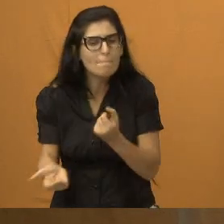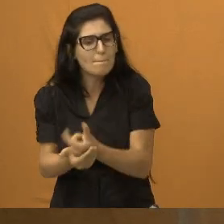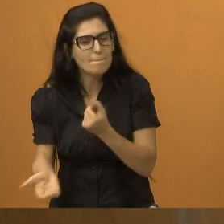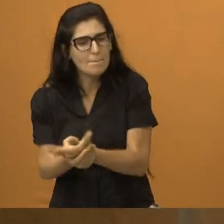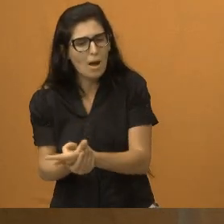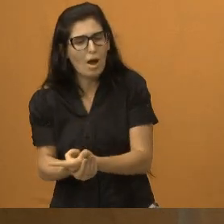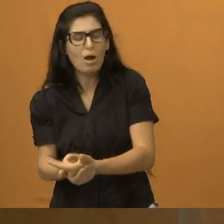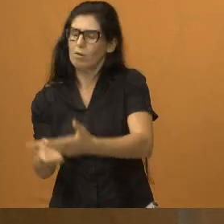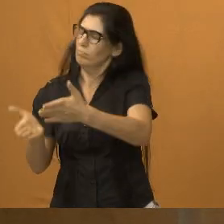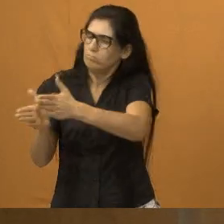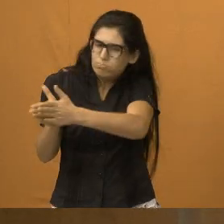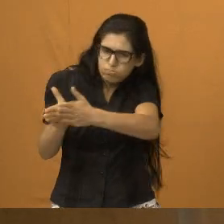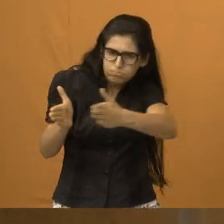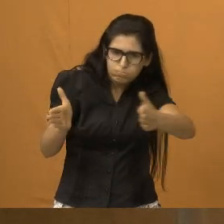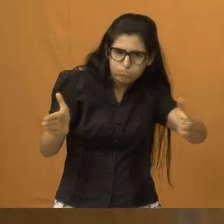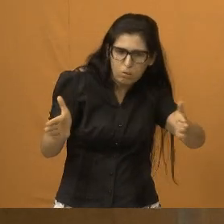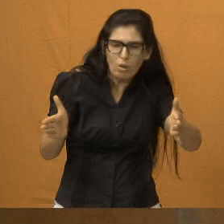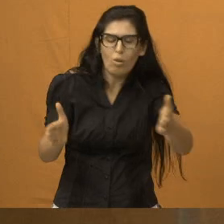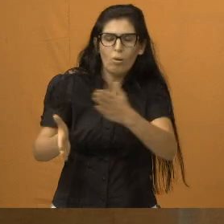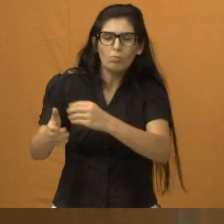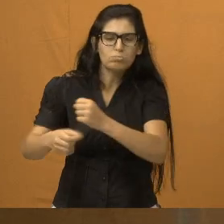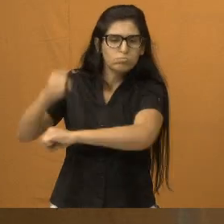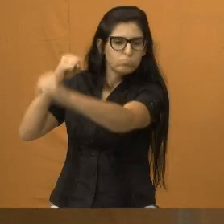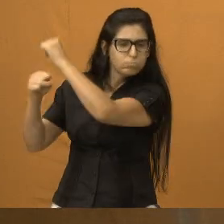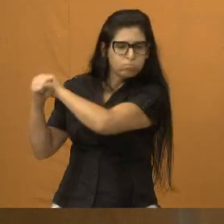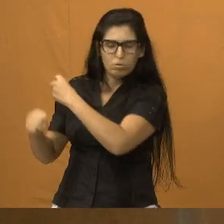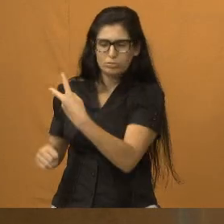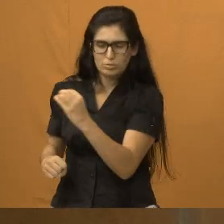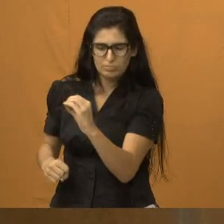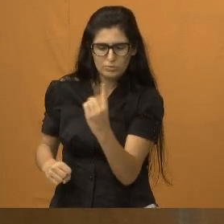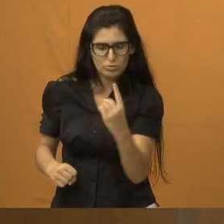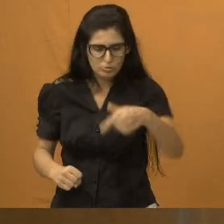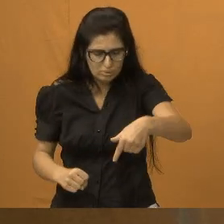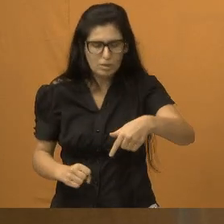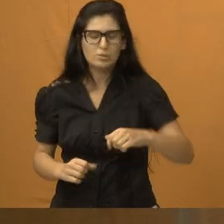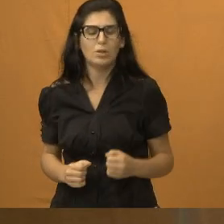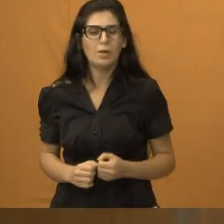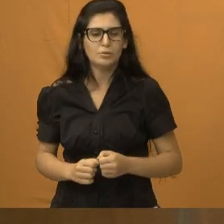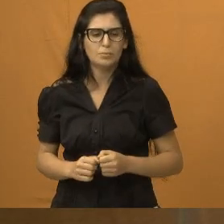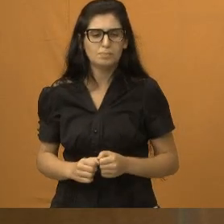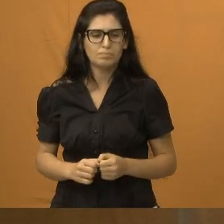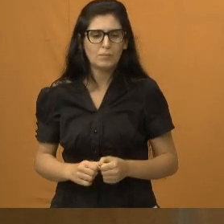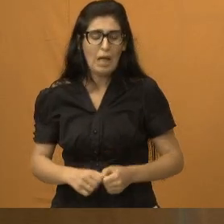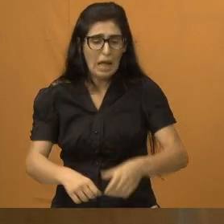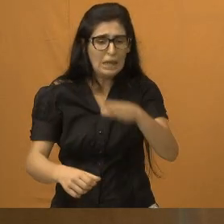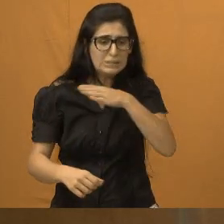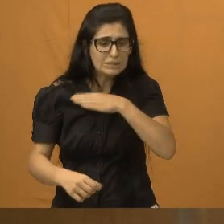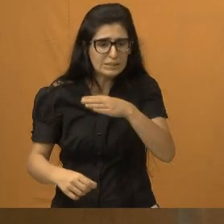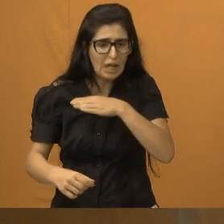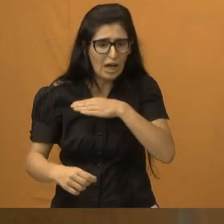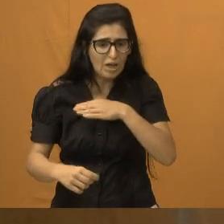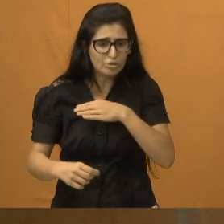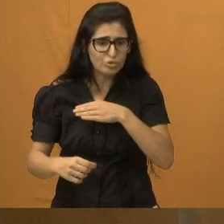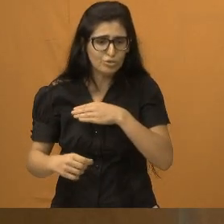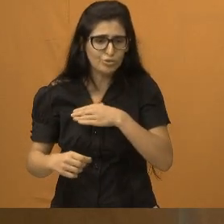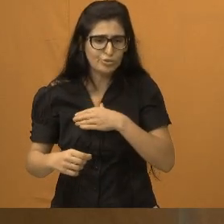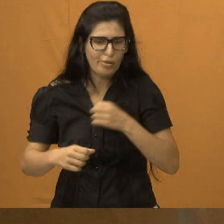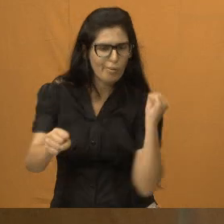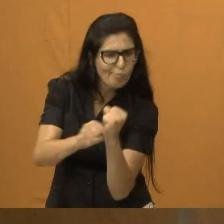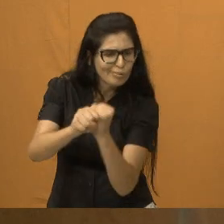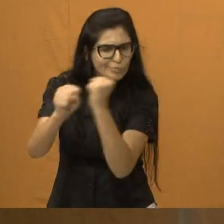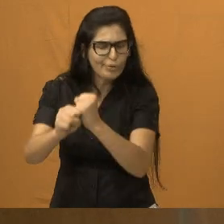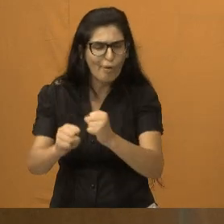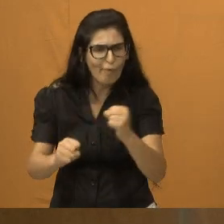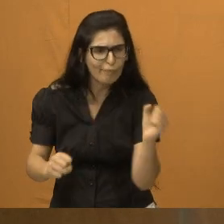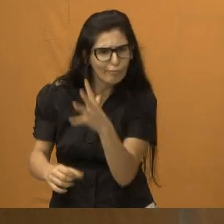no decorrer do exercício, né, principalmente em 2017, que ocorrem na questão de investimentos, né, esses investimentos nos quais o